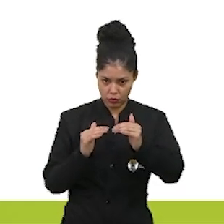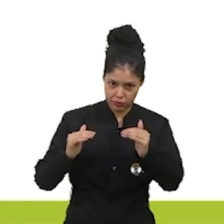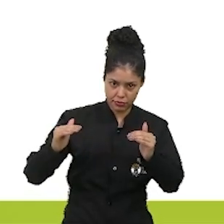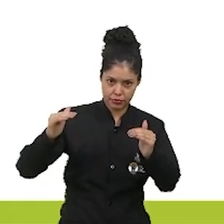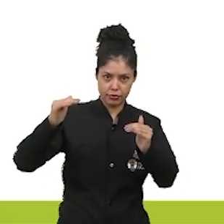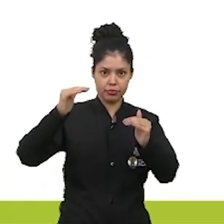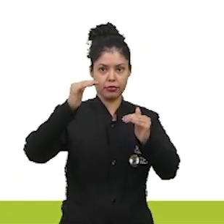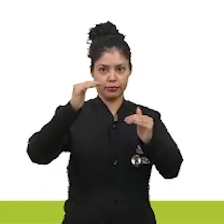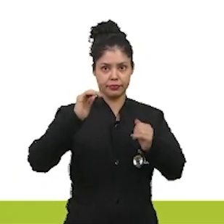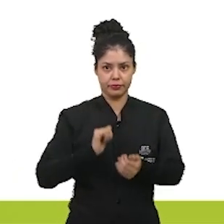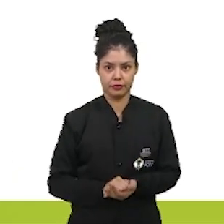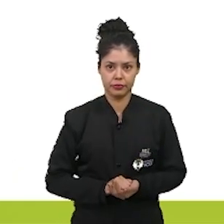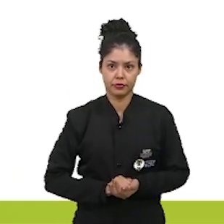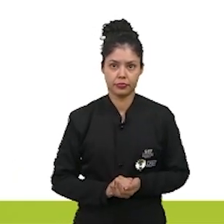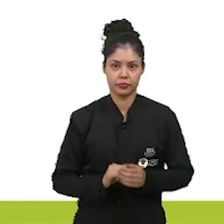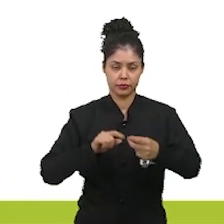altos.